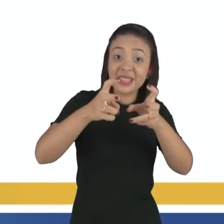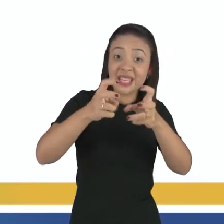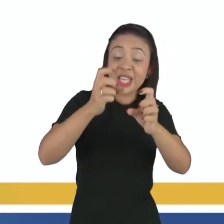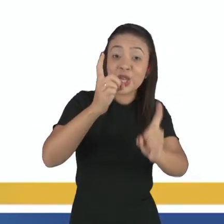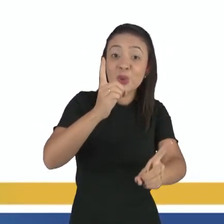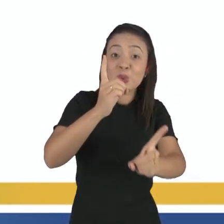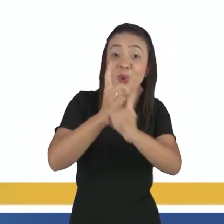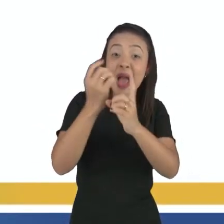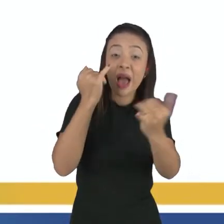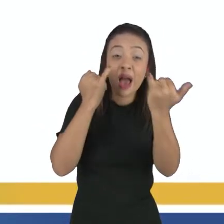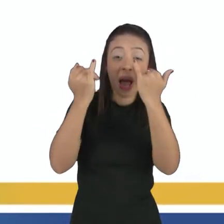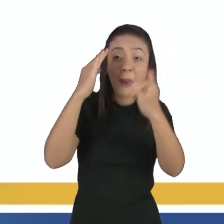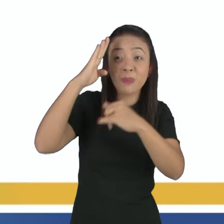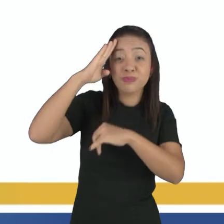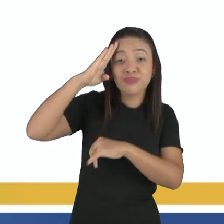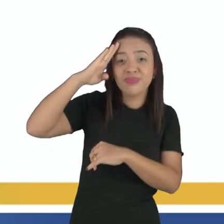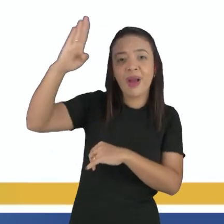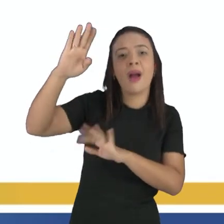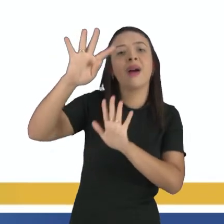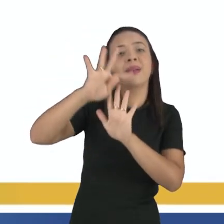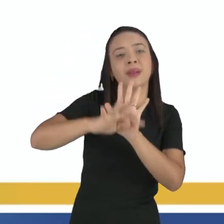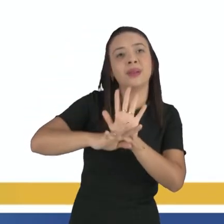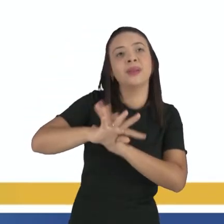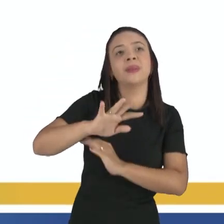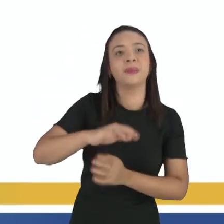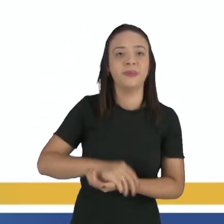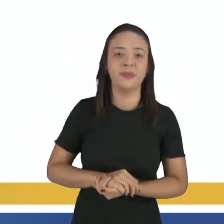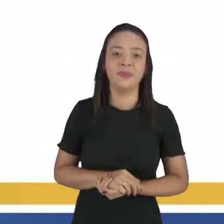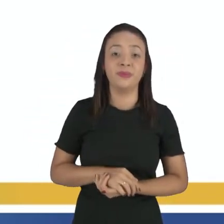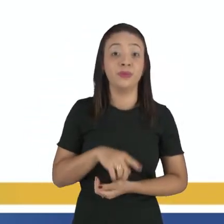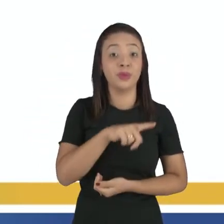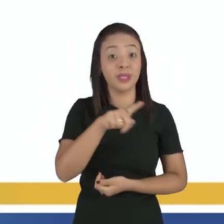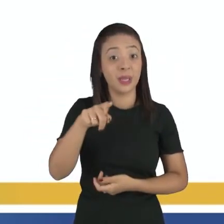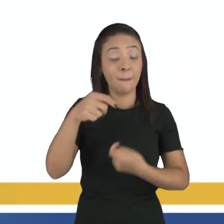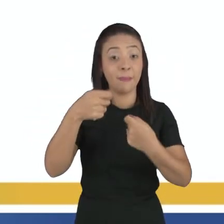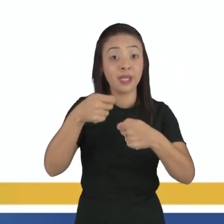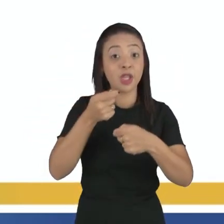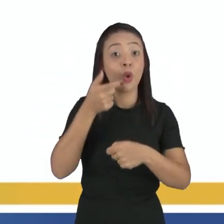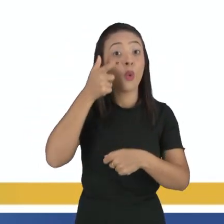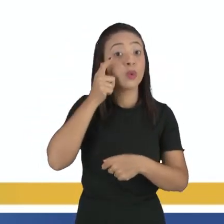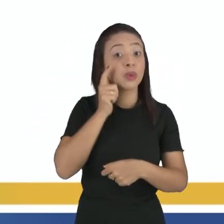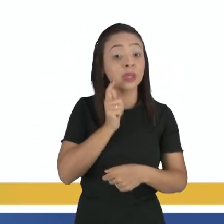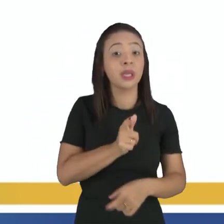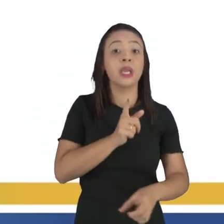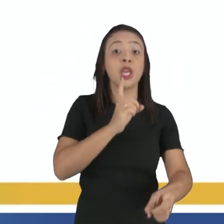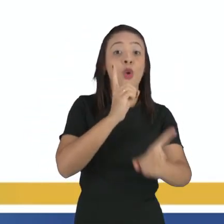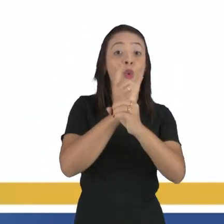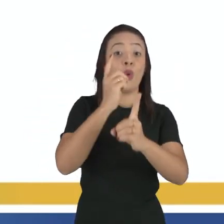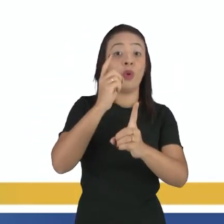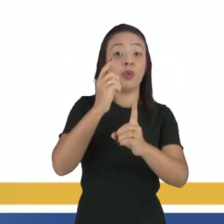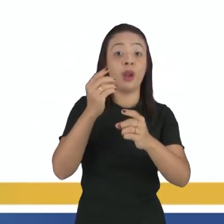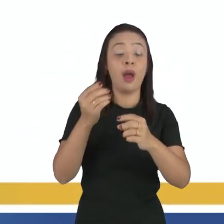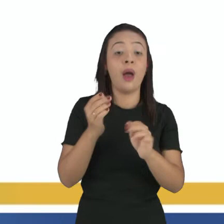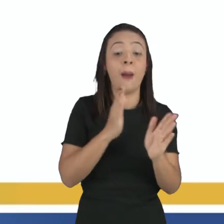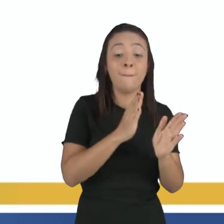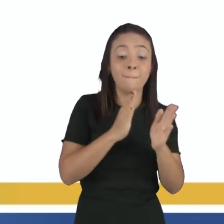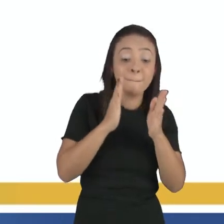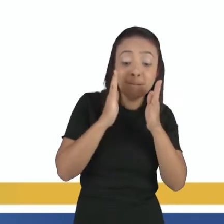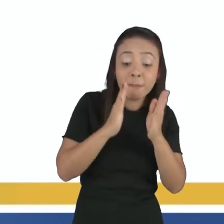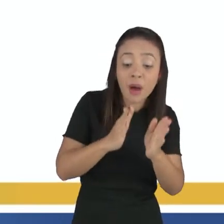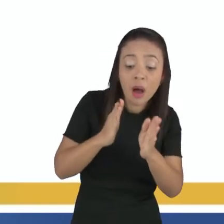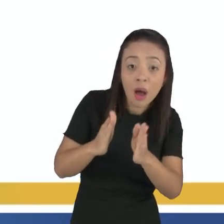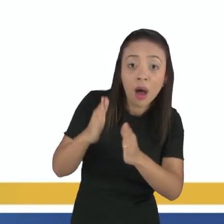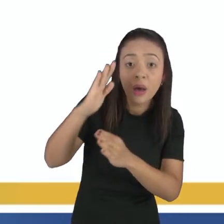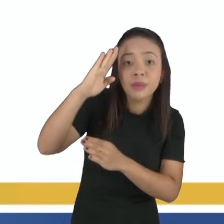a informação principal dele você tem que ser capaz de conseguir identificar essas partes do